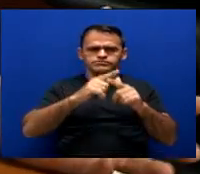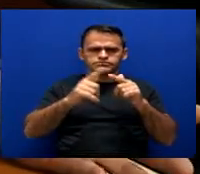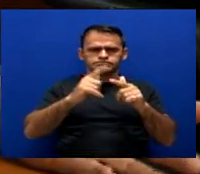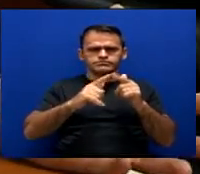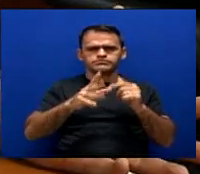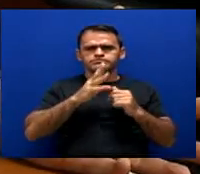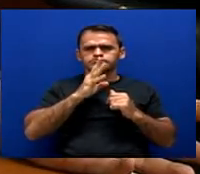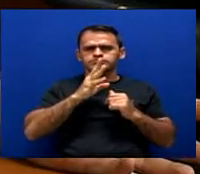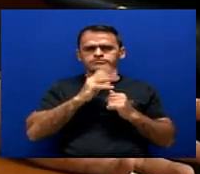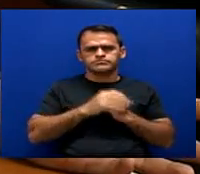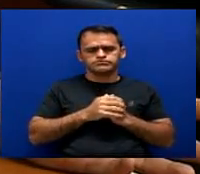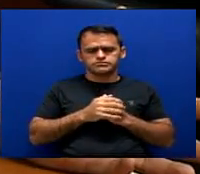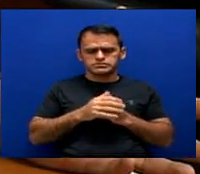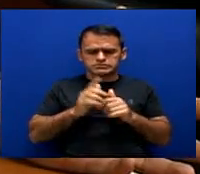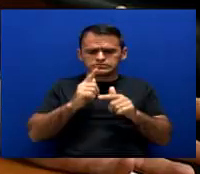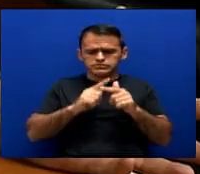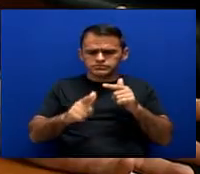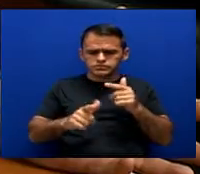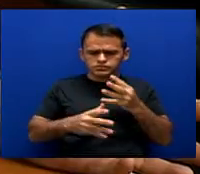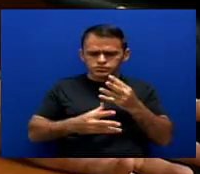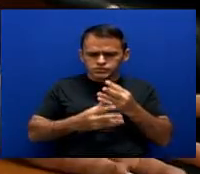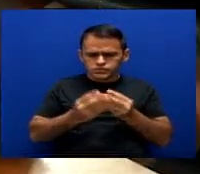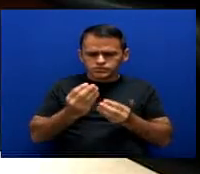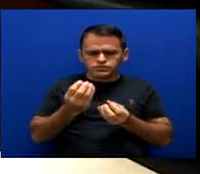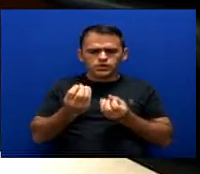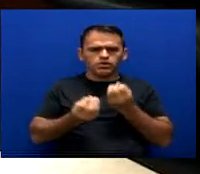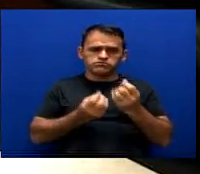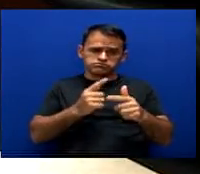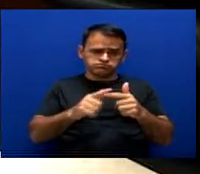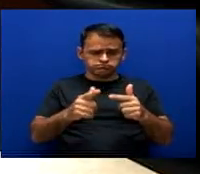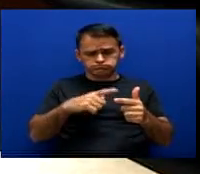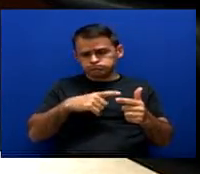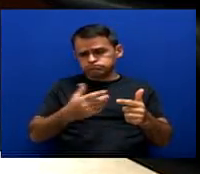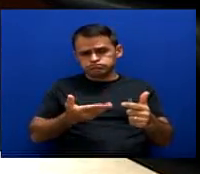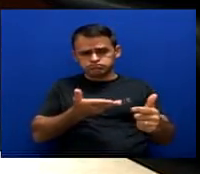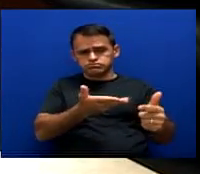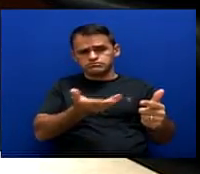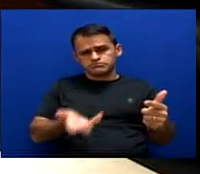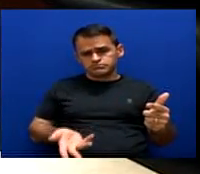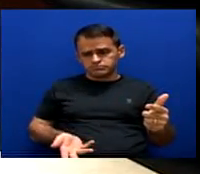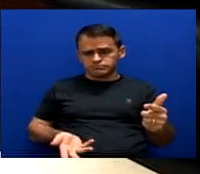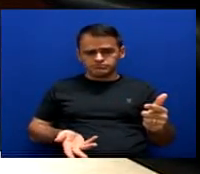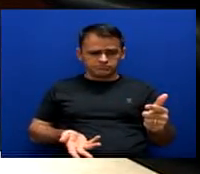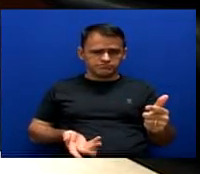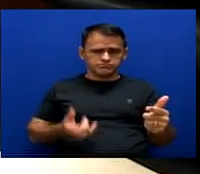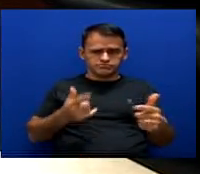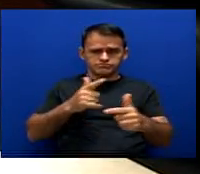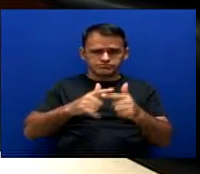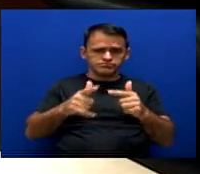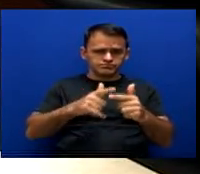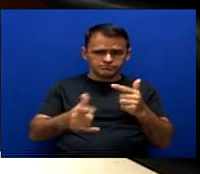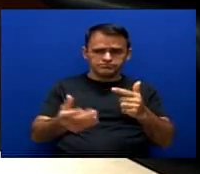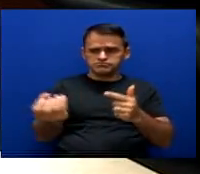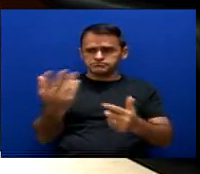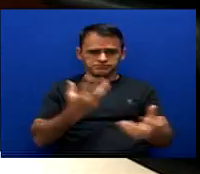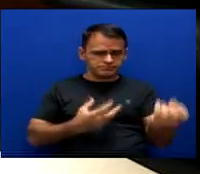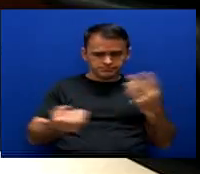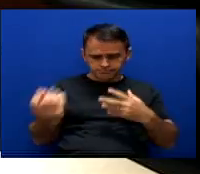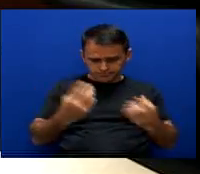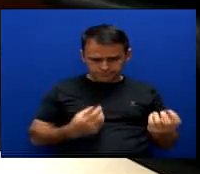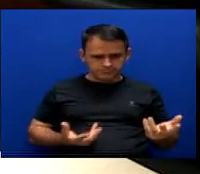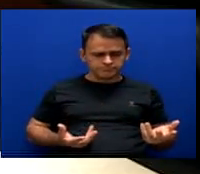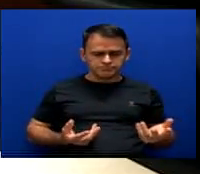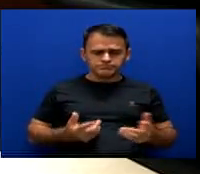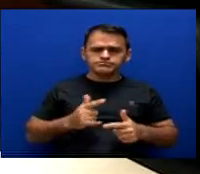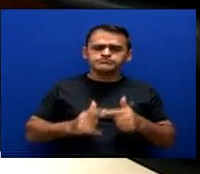a gente quer saber qual a solução o problema aí trouxeram o problema em jogar aqui pra nós